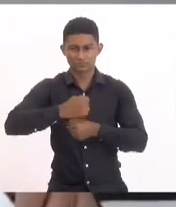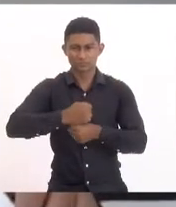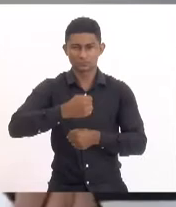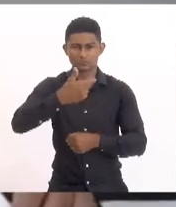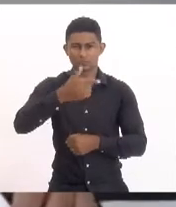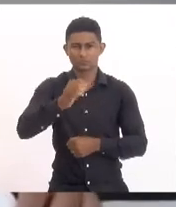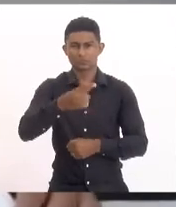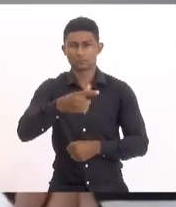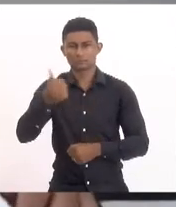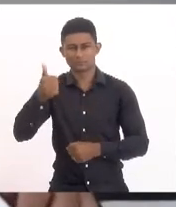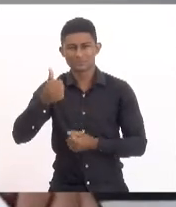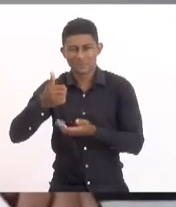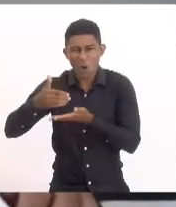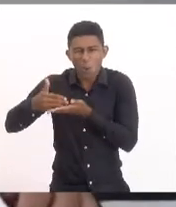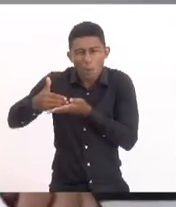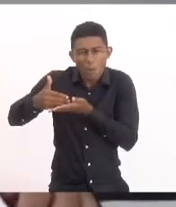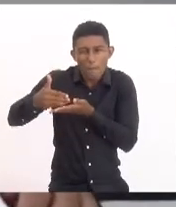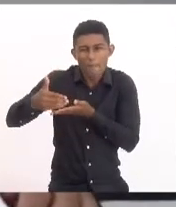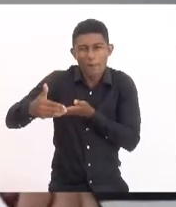engano,